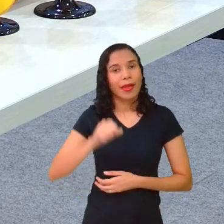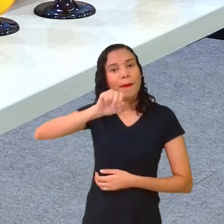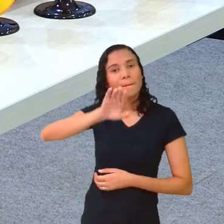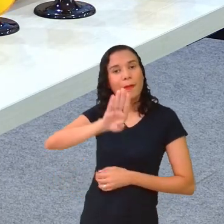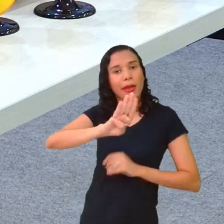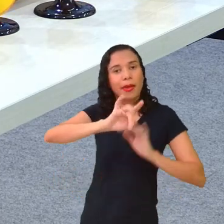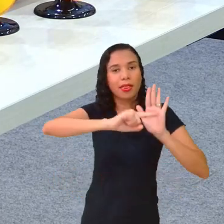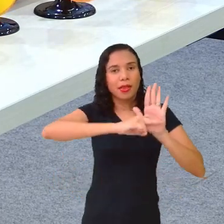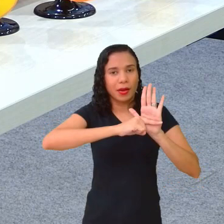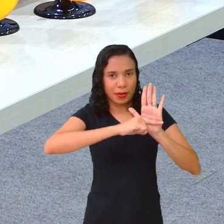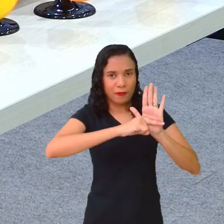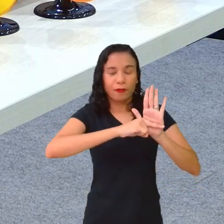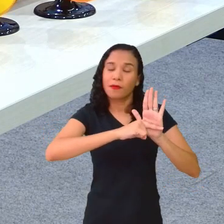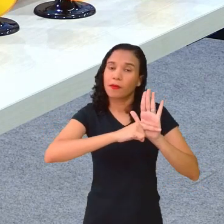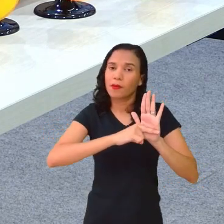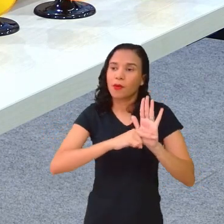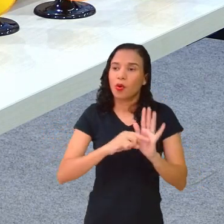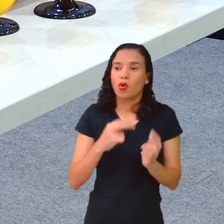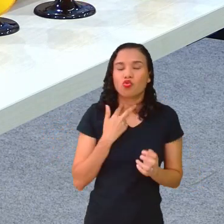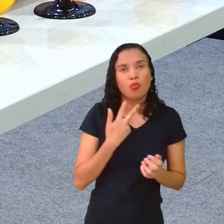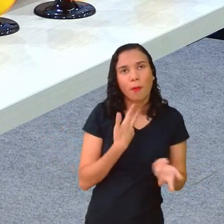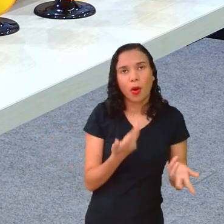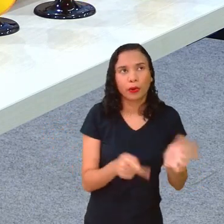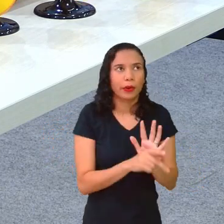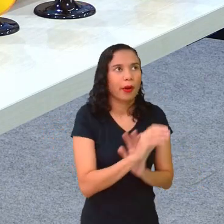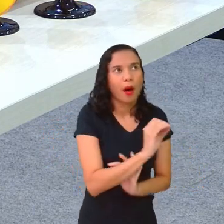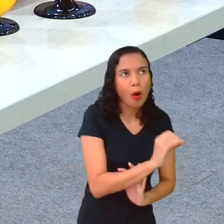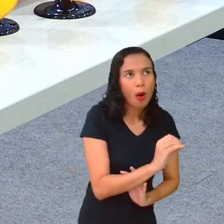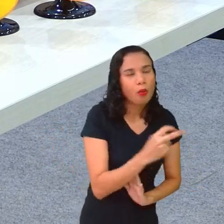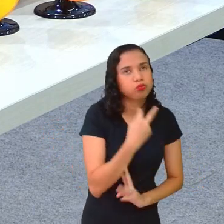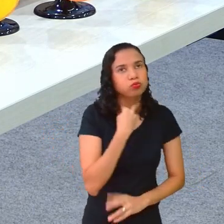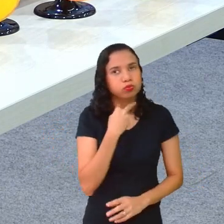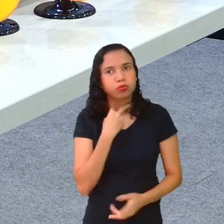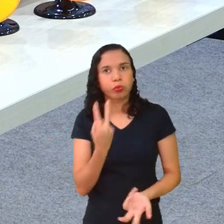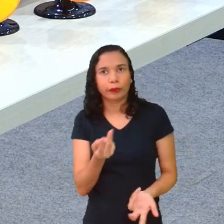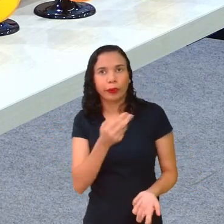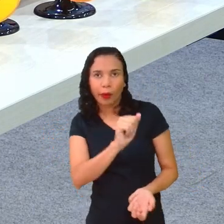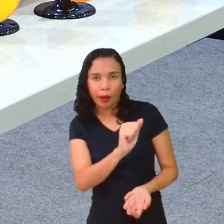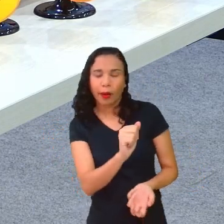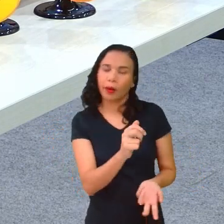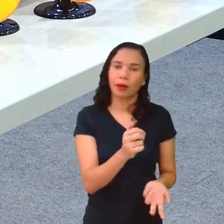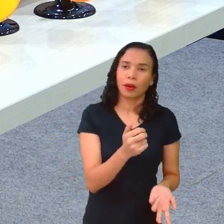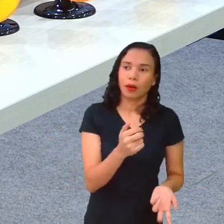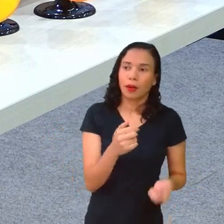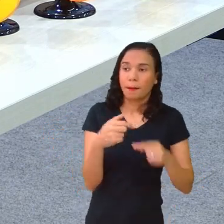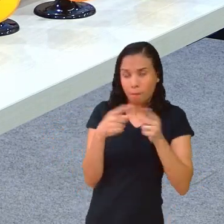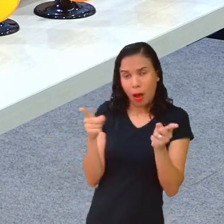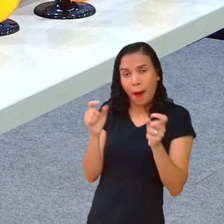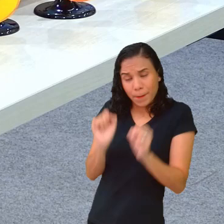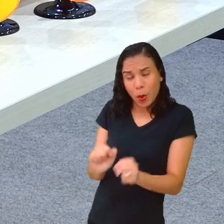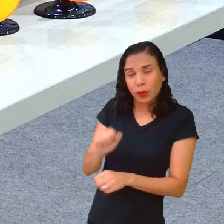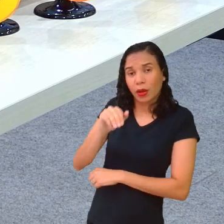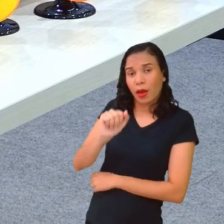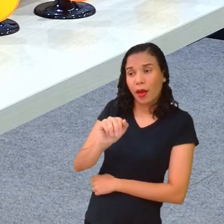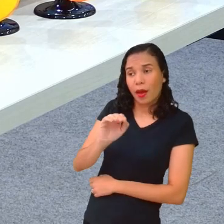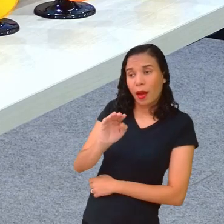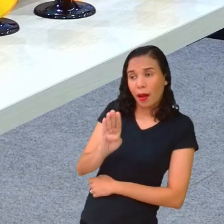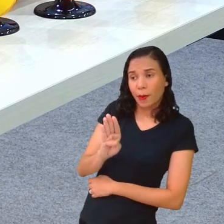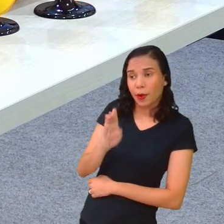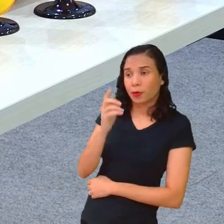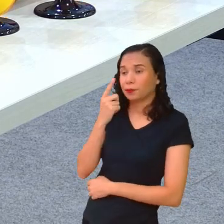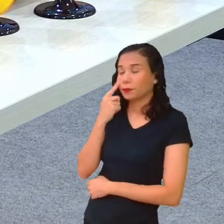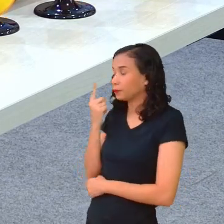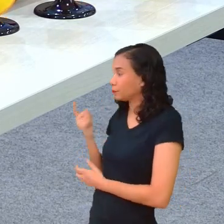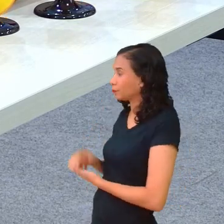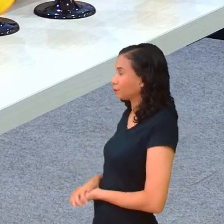B negativo. Eu não posso doar para O, não posso doar para A negativo, mas posso colocar um pouquinho